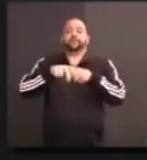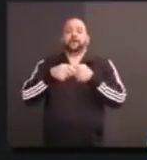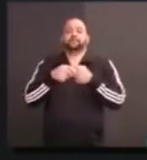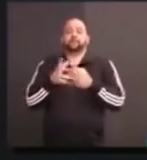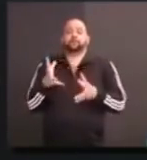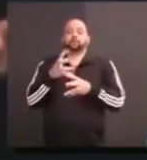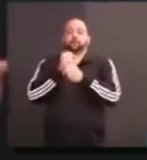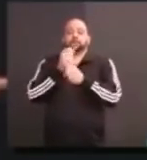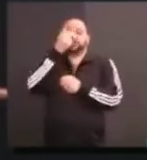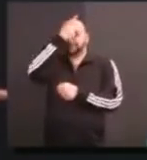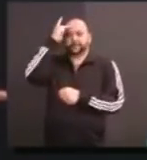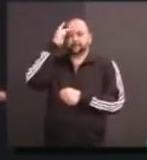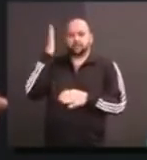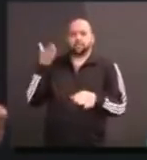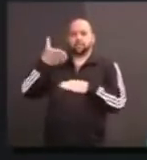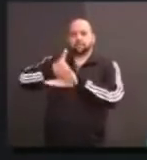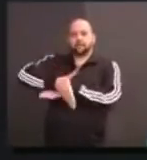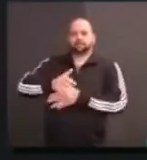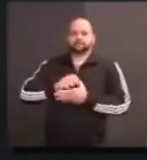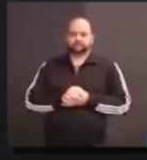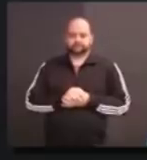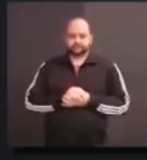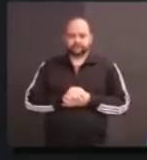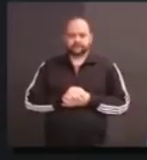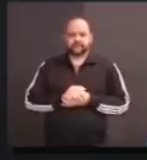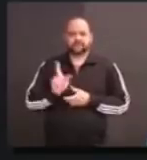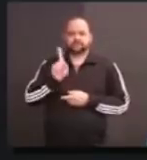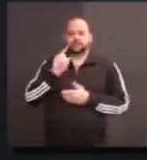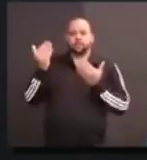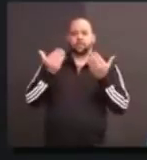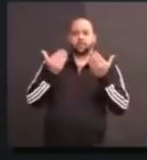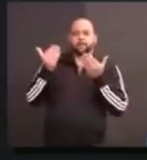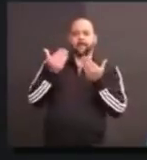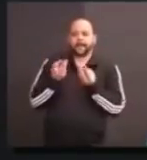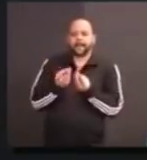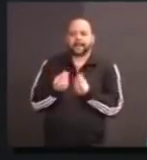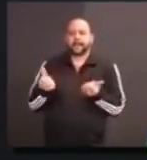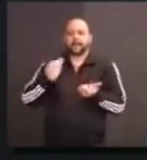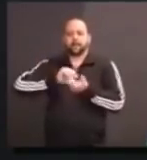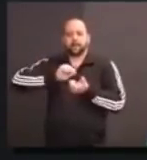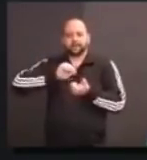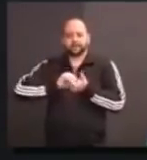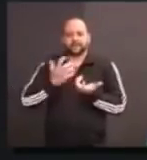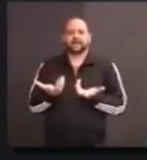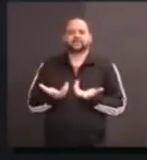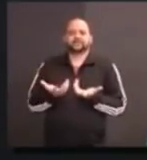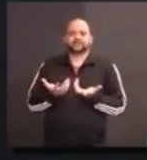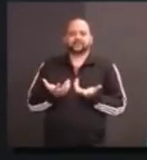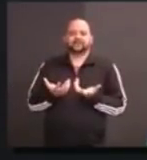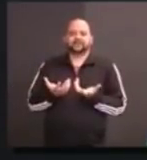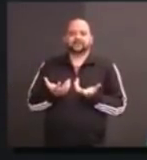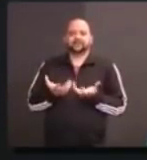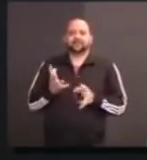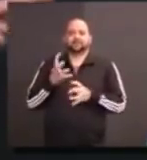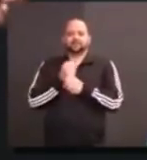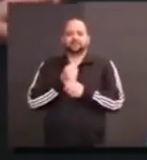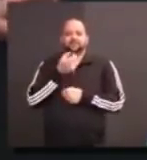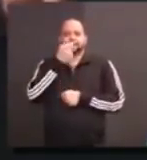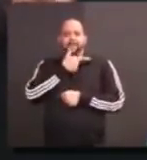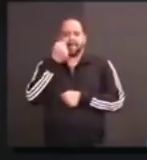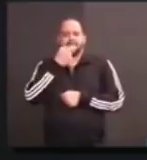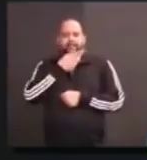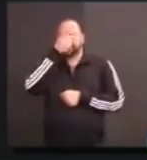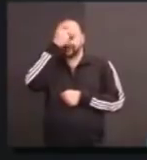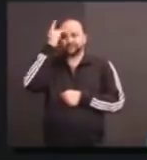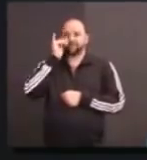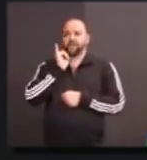Não se mede a qualidade de um encontro pelo número de piadas que os oradores são